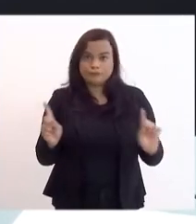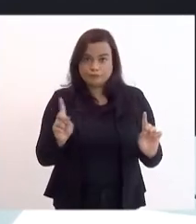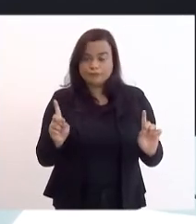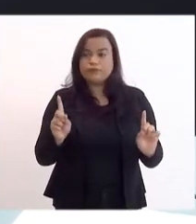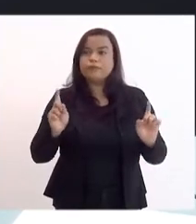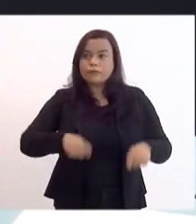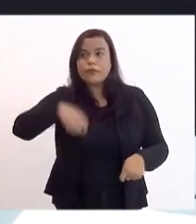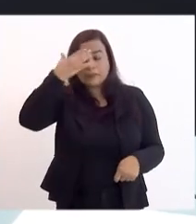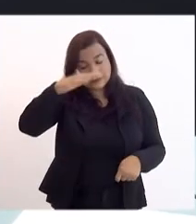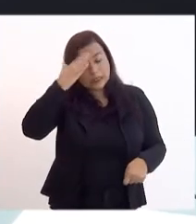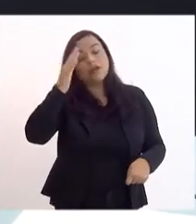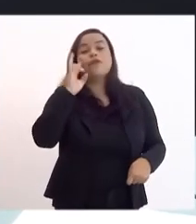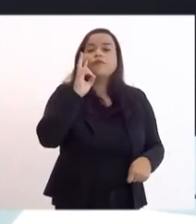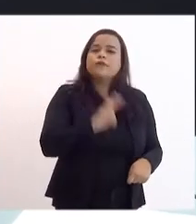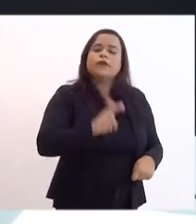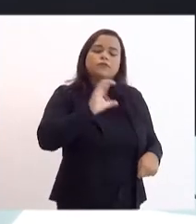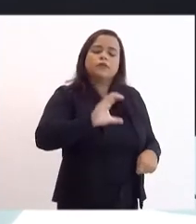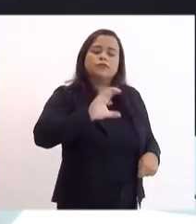a CCJ,